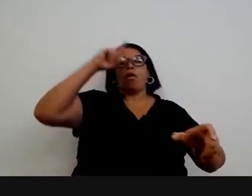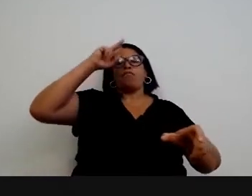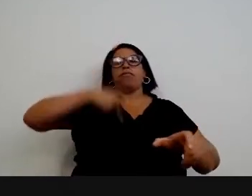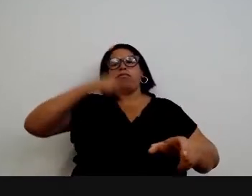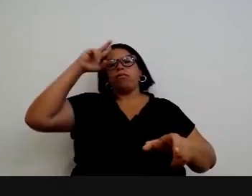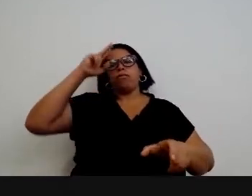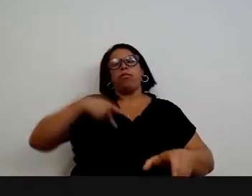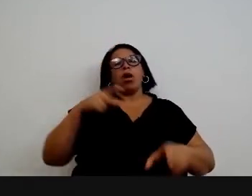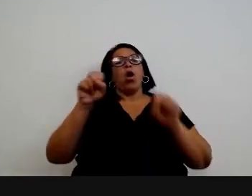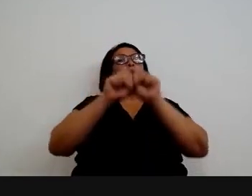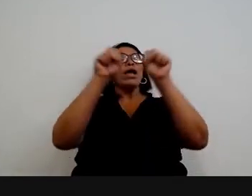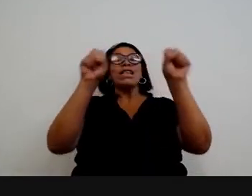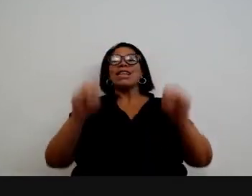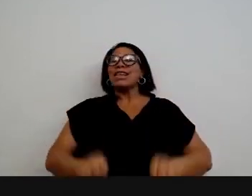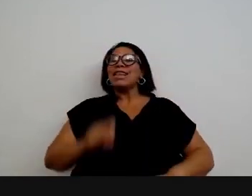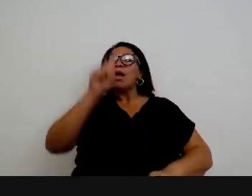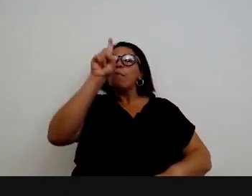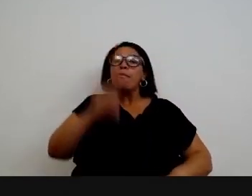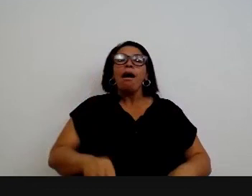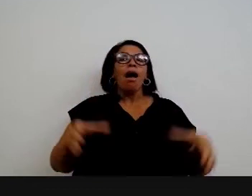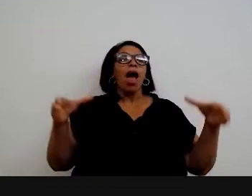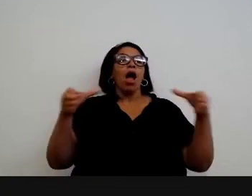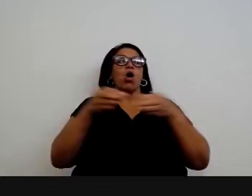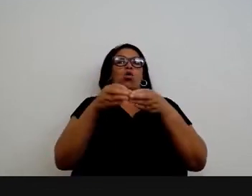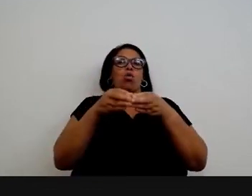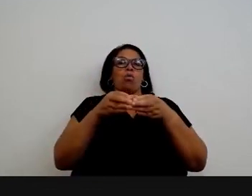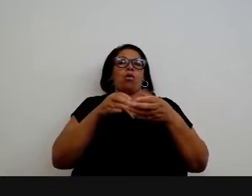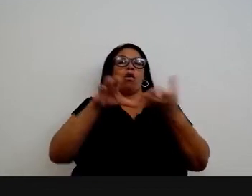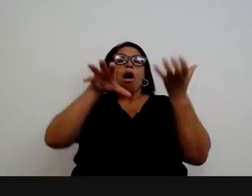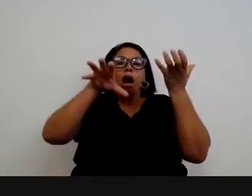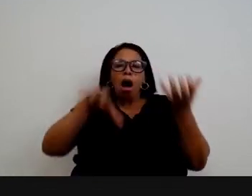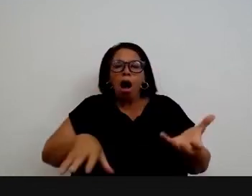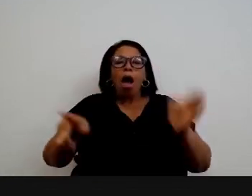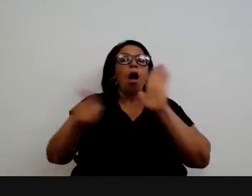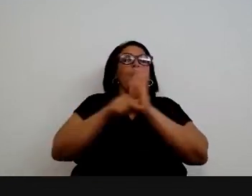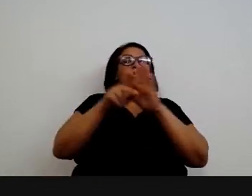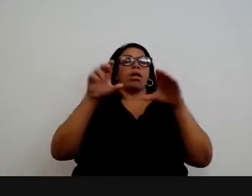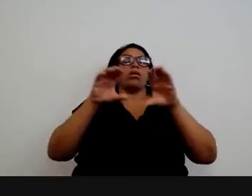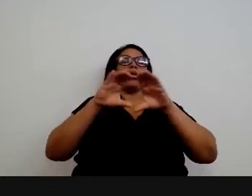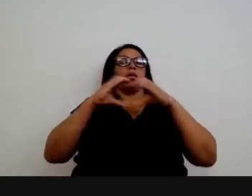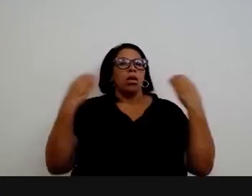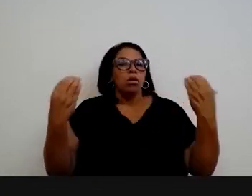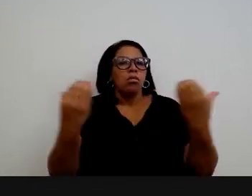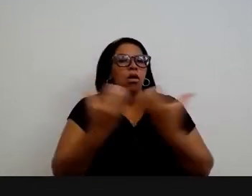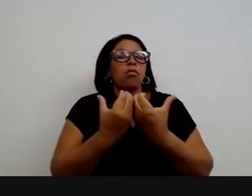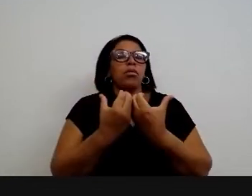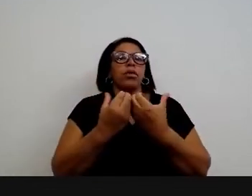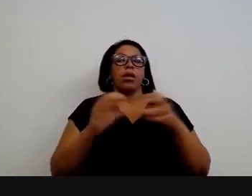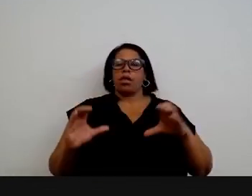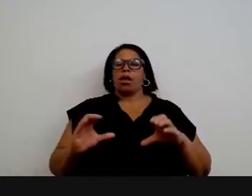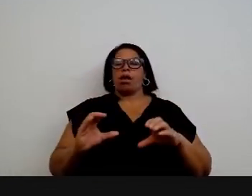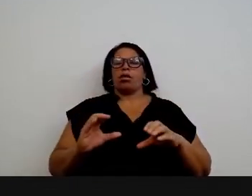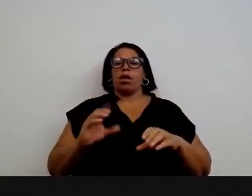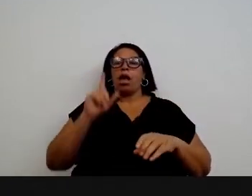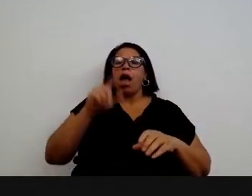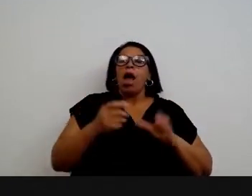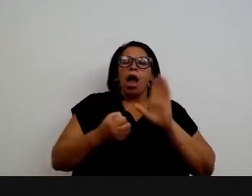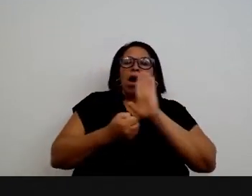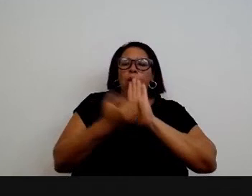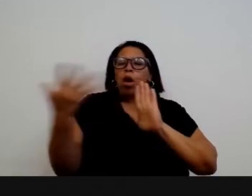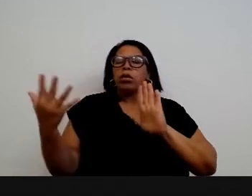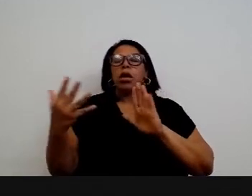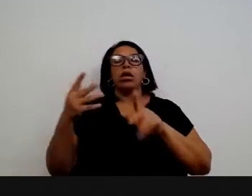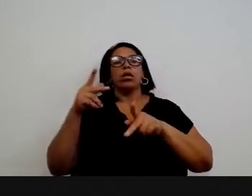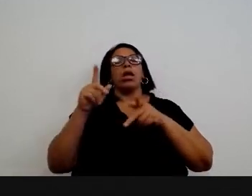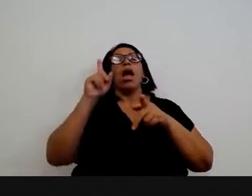que todo o sistema é coletivo. O parlamento é uma casa plural. O parlamento é uma casa coletiva. O cálculo da eleição proporcional é com